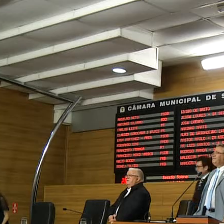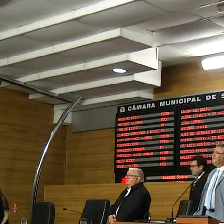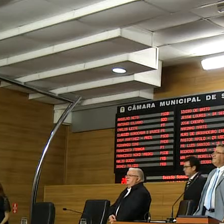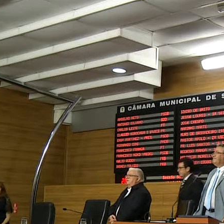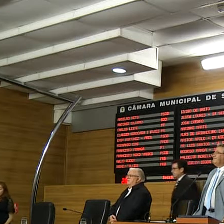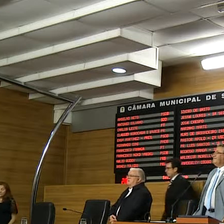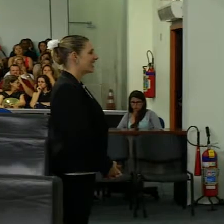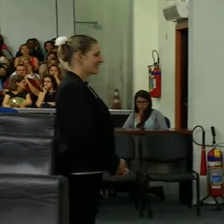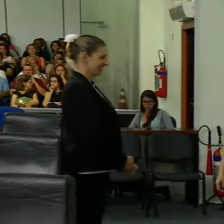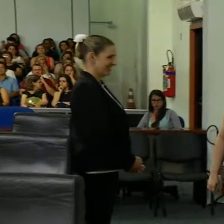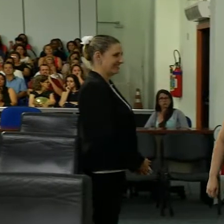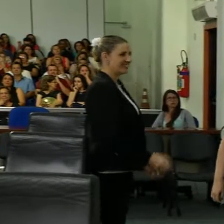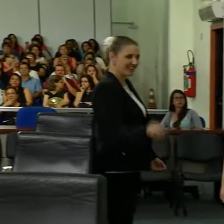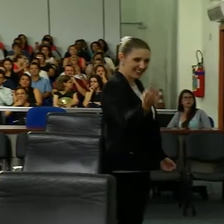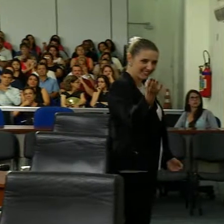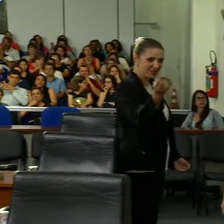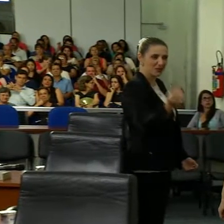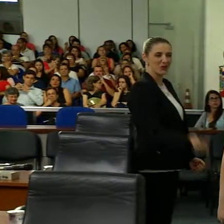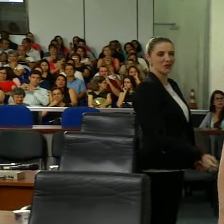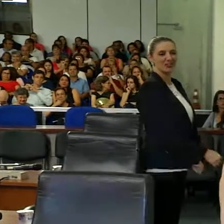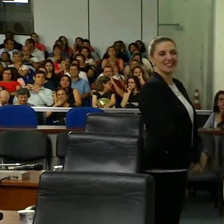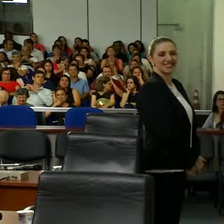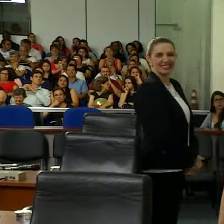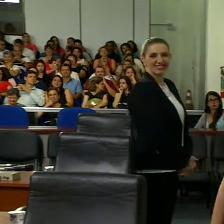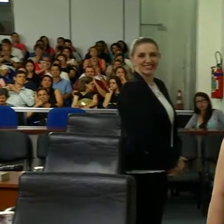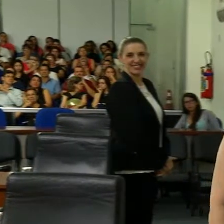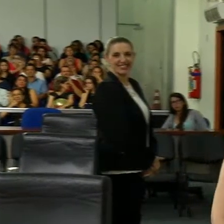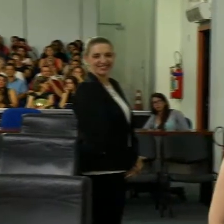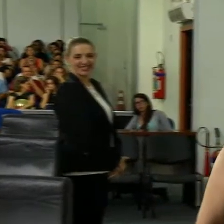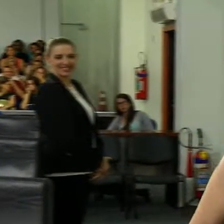Representando a Igreja Católica, o padre Kojak.